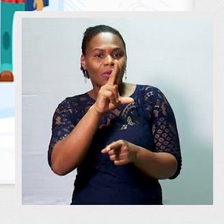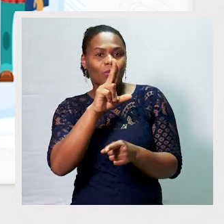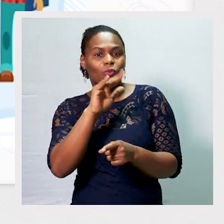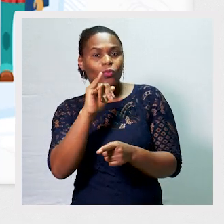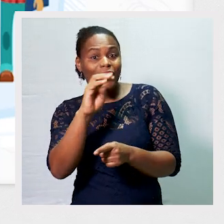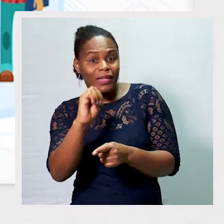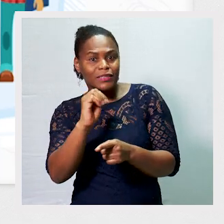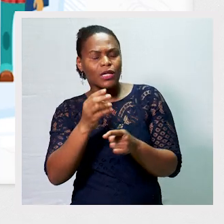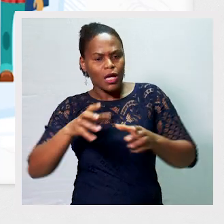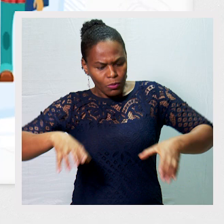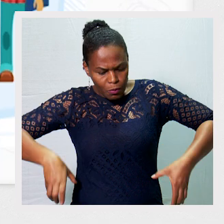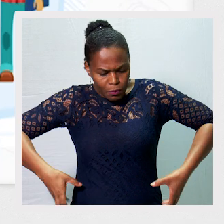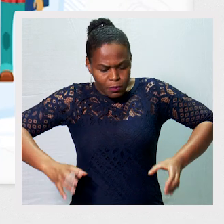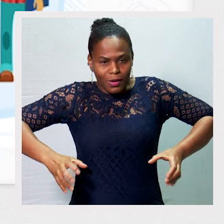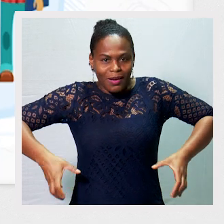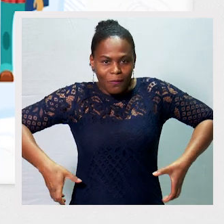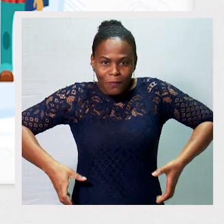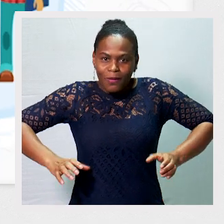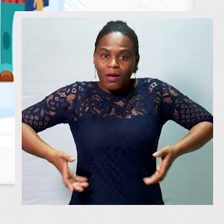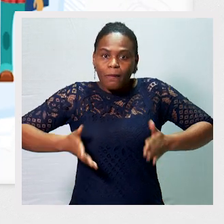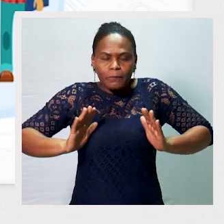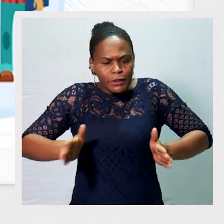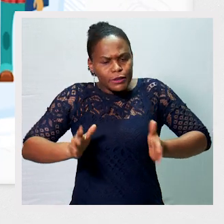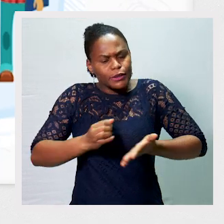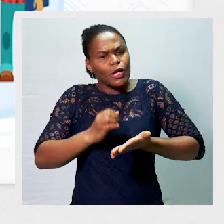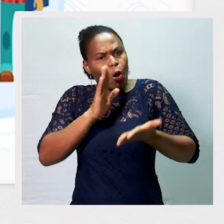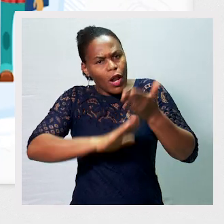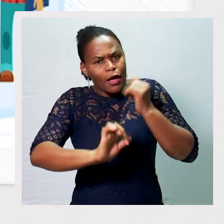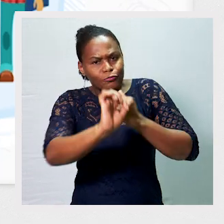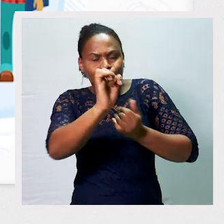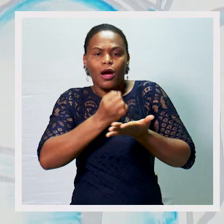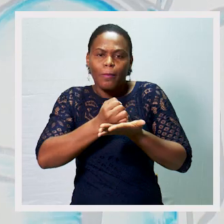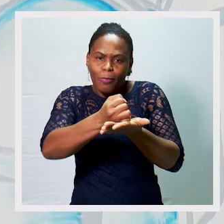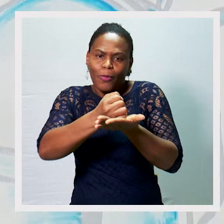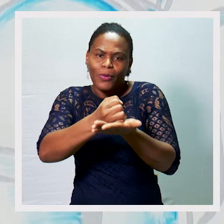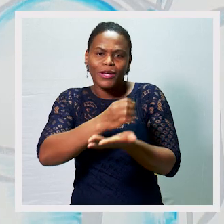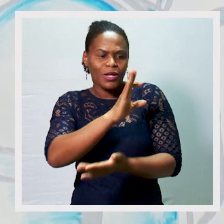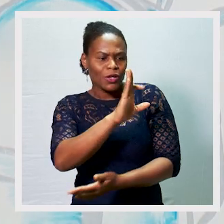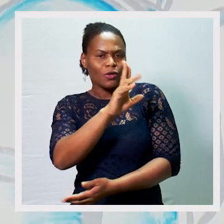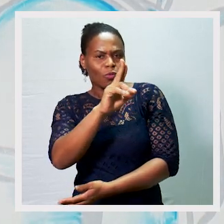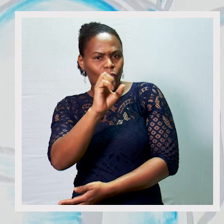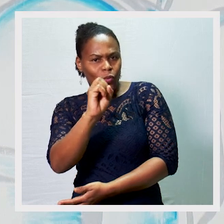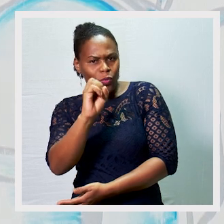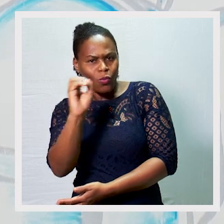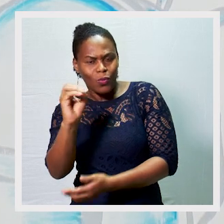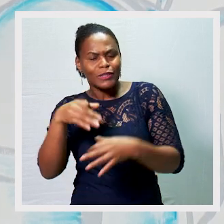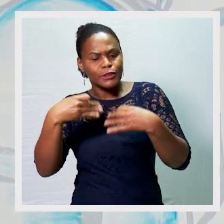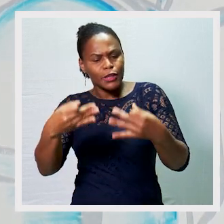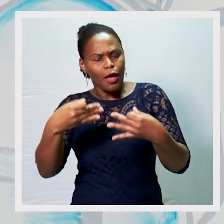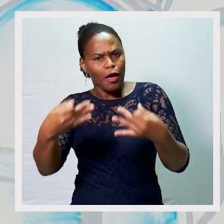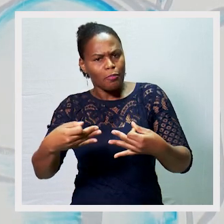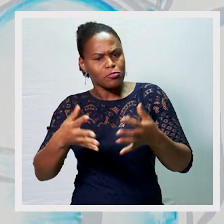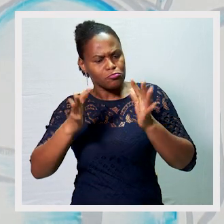de rodas. Então ele precisava sempre do apoio dos colegas. E o Hugo estava sempre pronto.